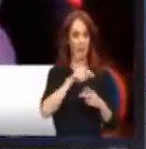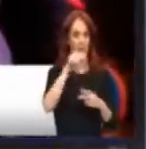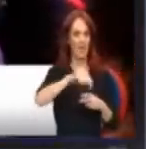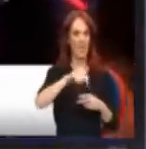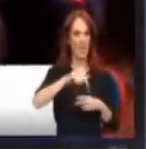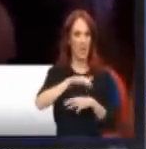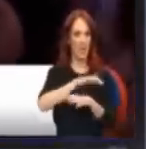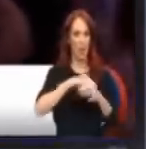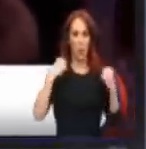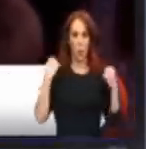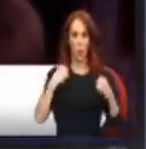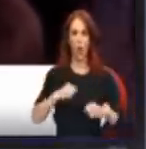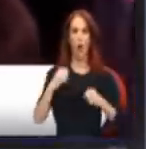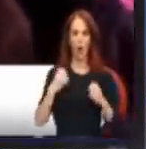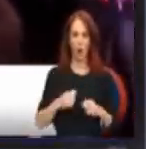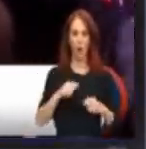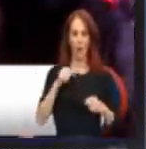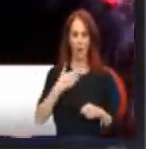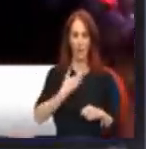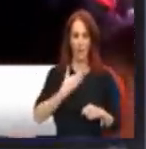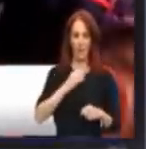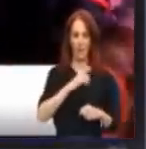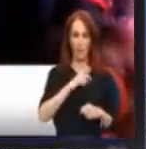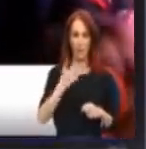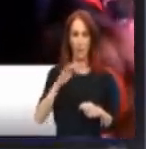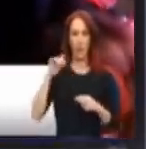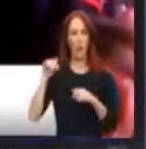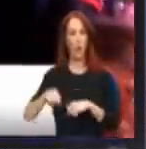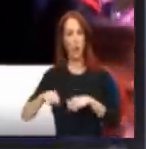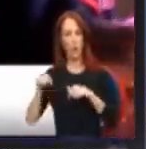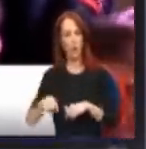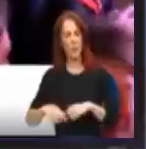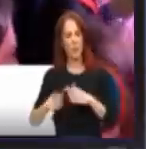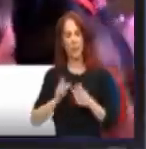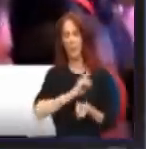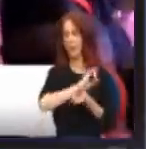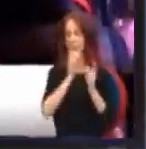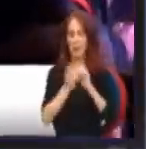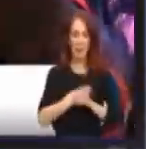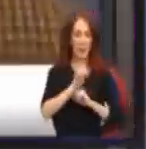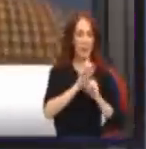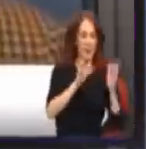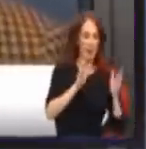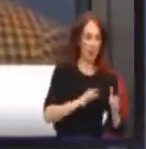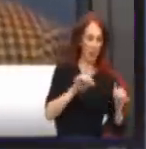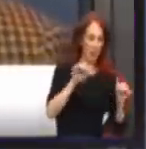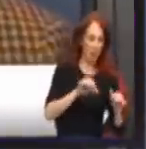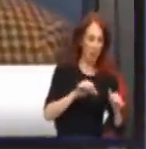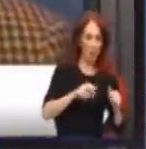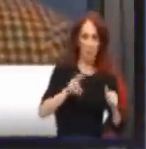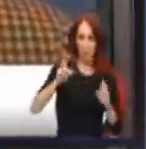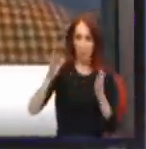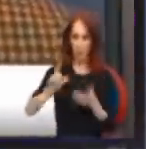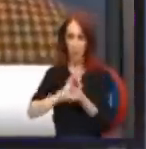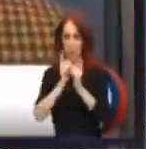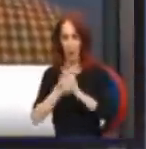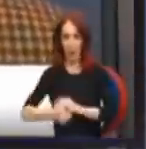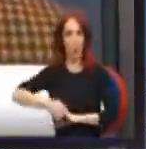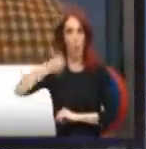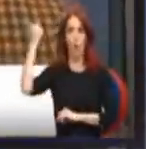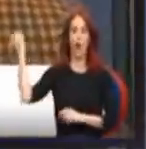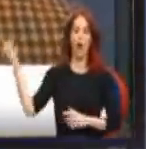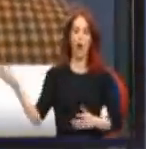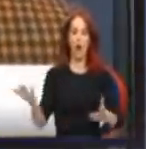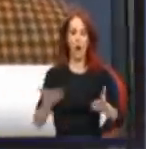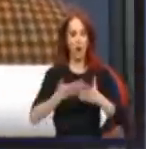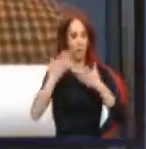ambiente vibrante na doca de Santa Amaro, mas sobretudo hoje foi uma reviravolta de um coração e futebol também. Aquela troca